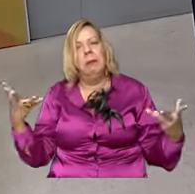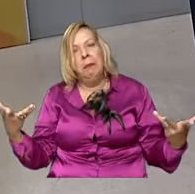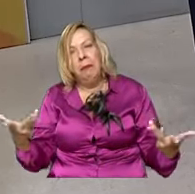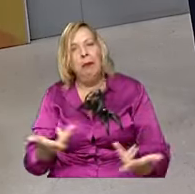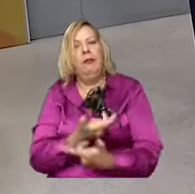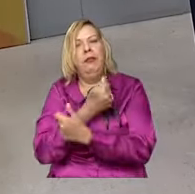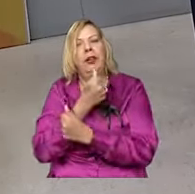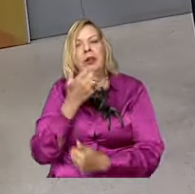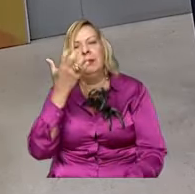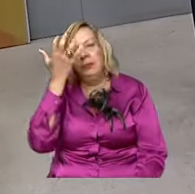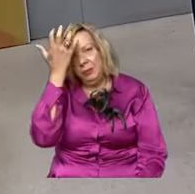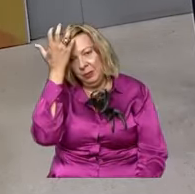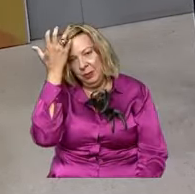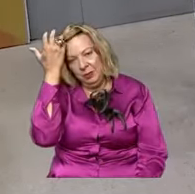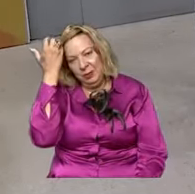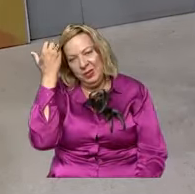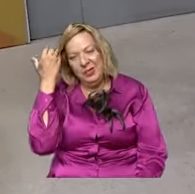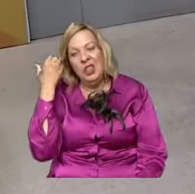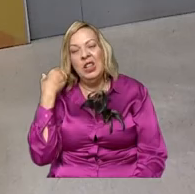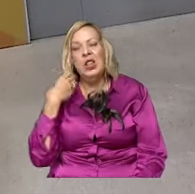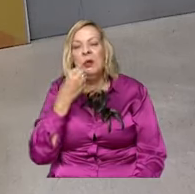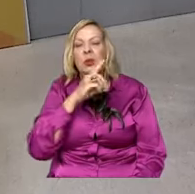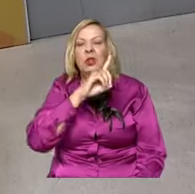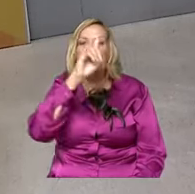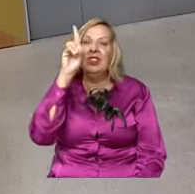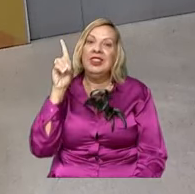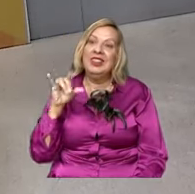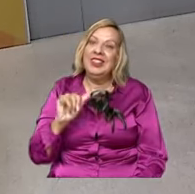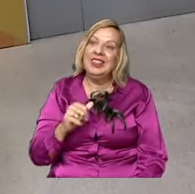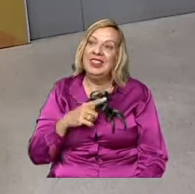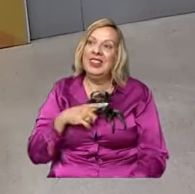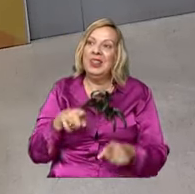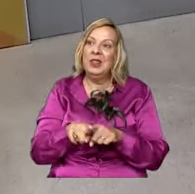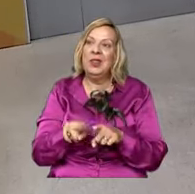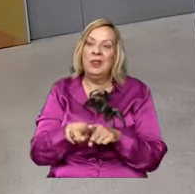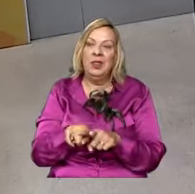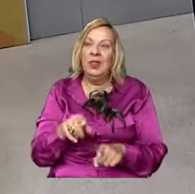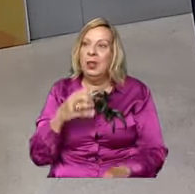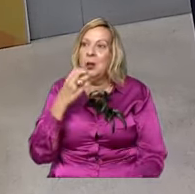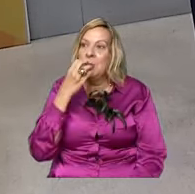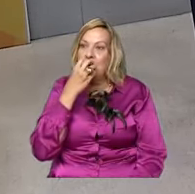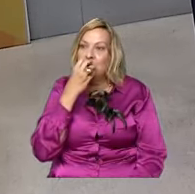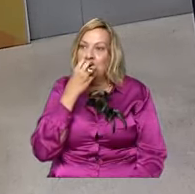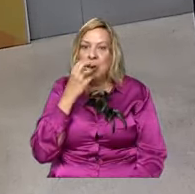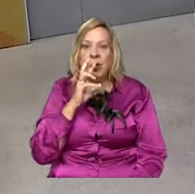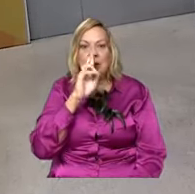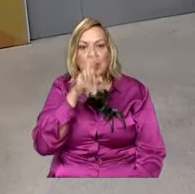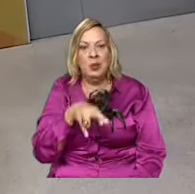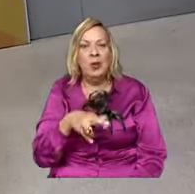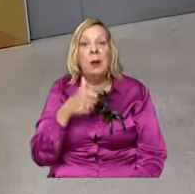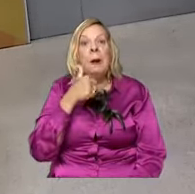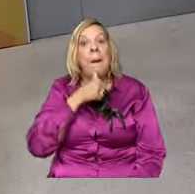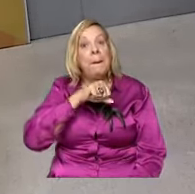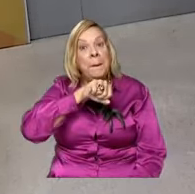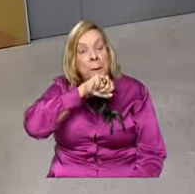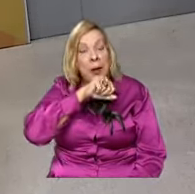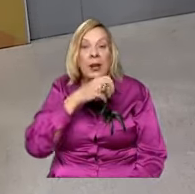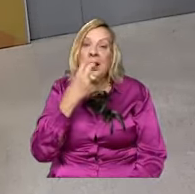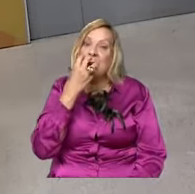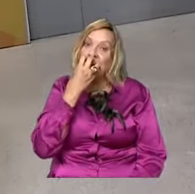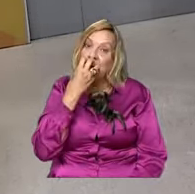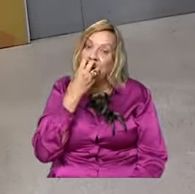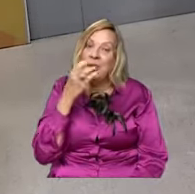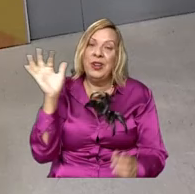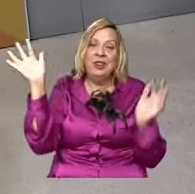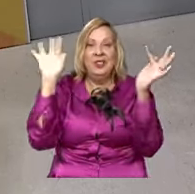maravilhosas. Bom dia, Jaque! Bom dia, Lion! Bom dia, ele respondeu! Mãe de Pet também é mãe. Feliz Dia das